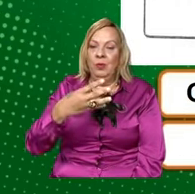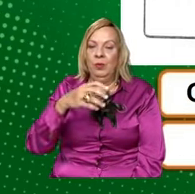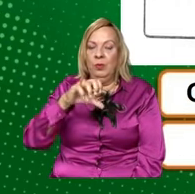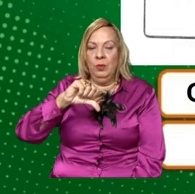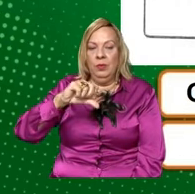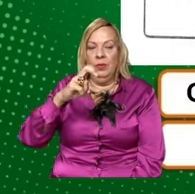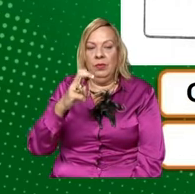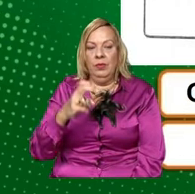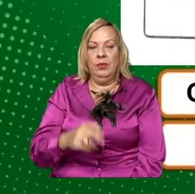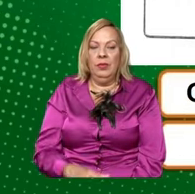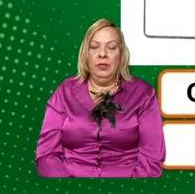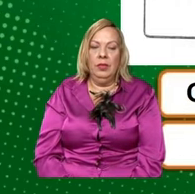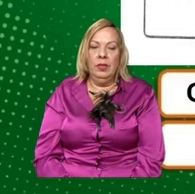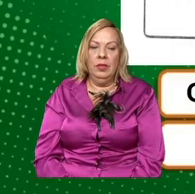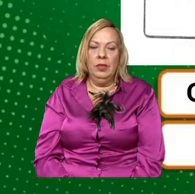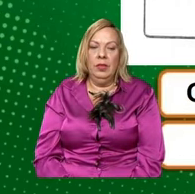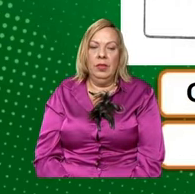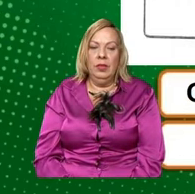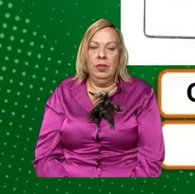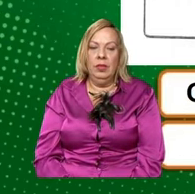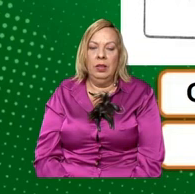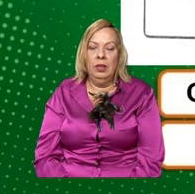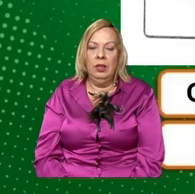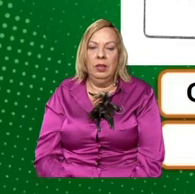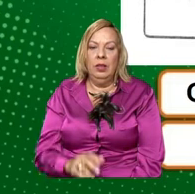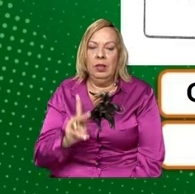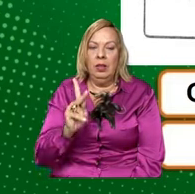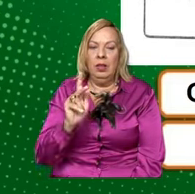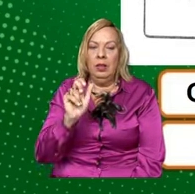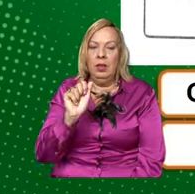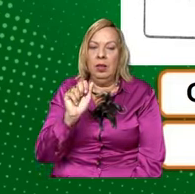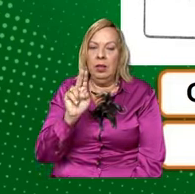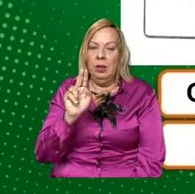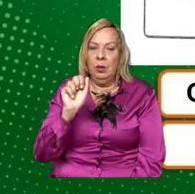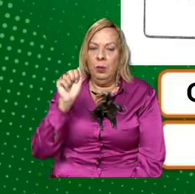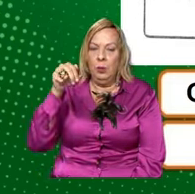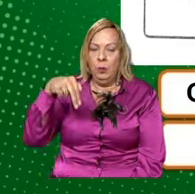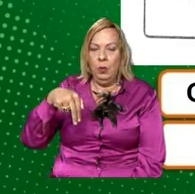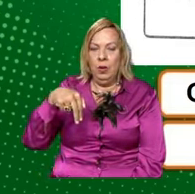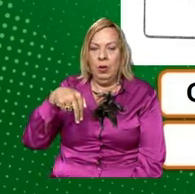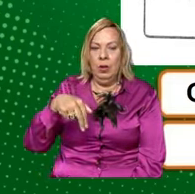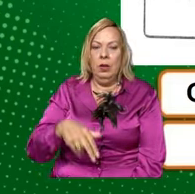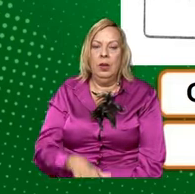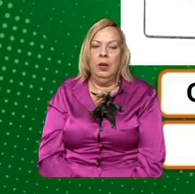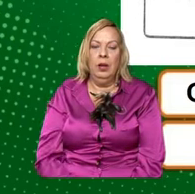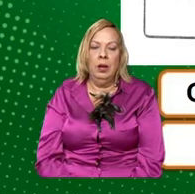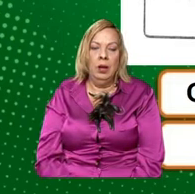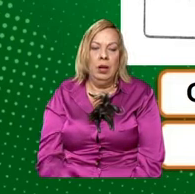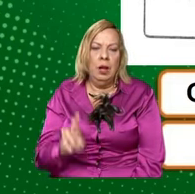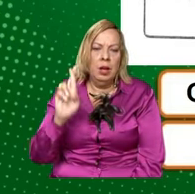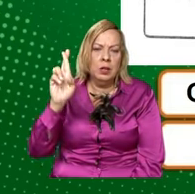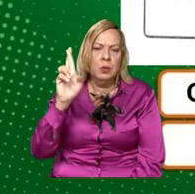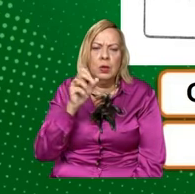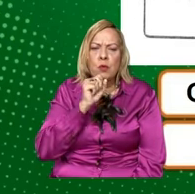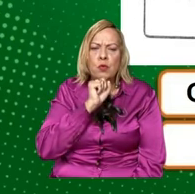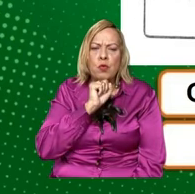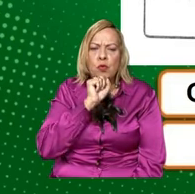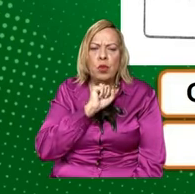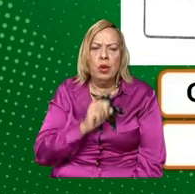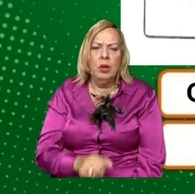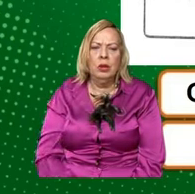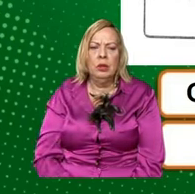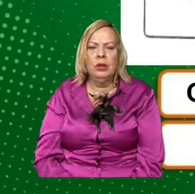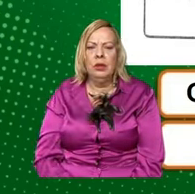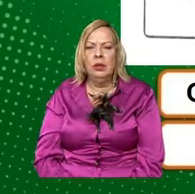428495, Ravan. Cauã, eu acho. Cauã, é? Cauã. Cauã de Rosário